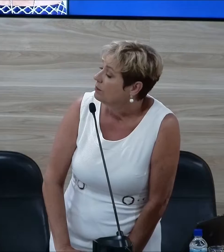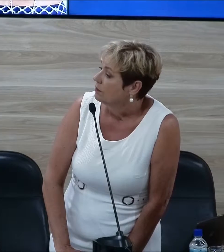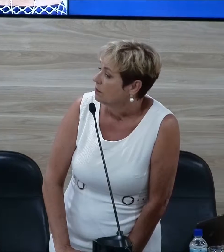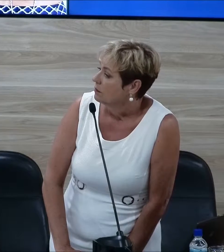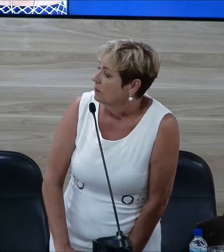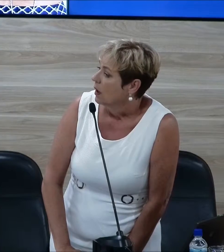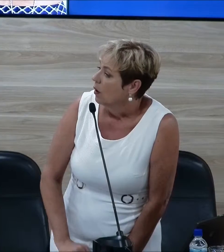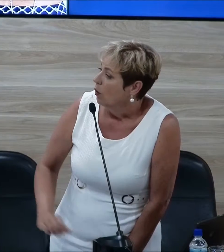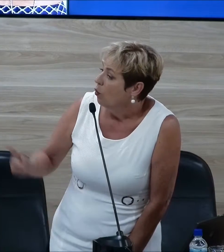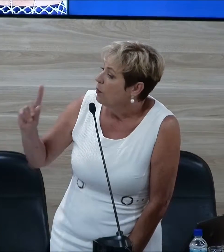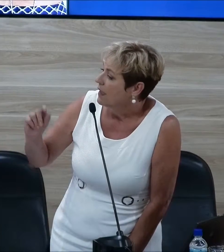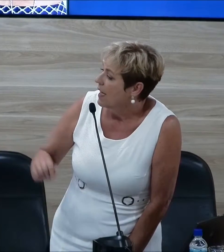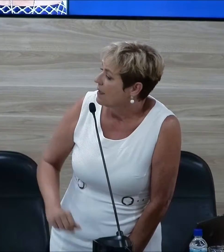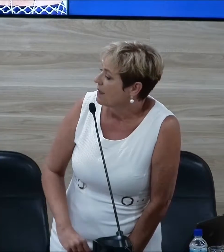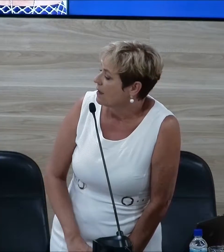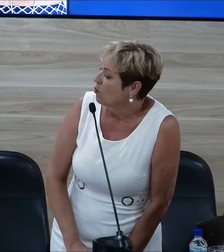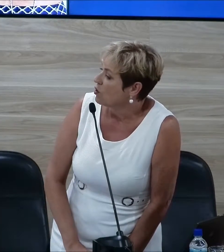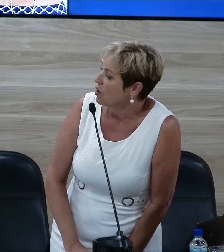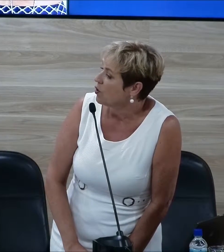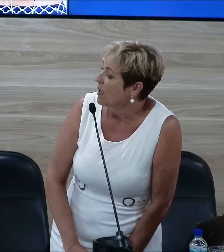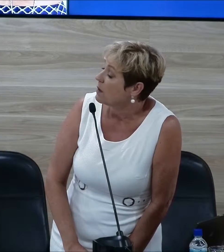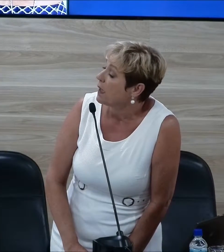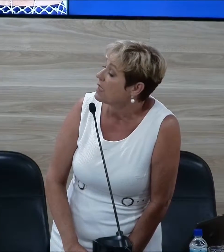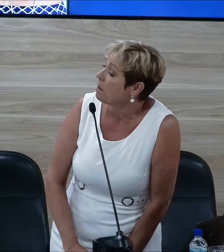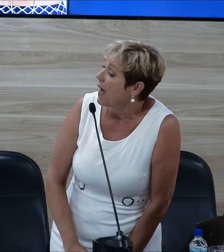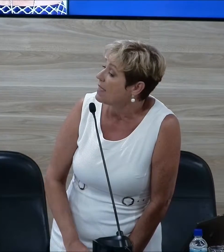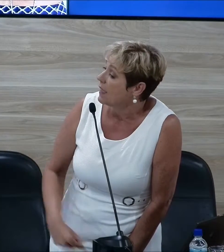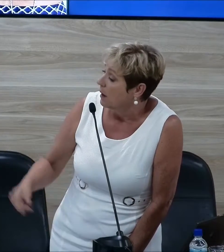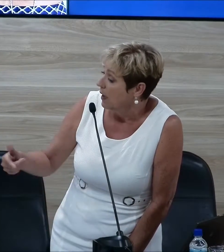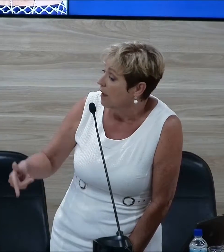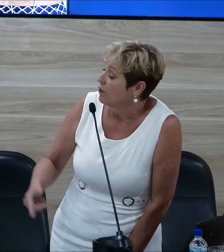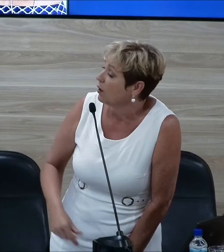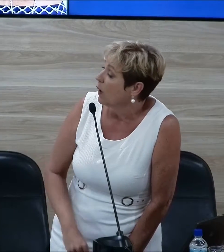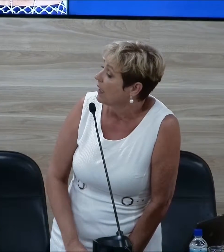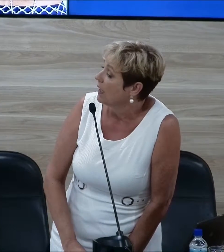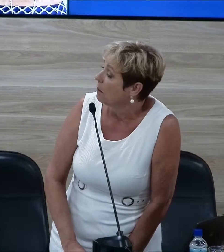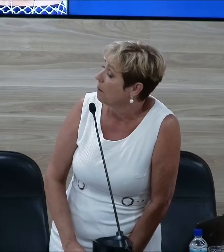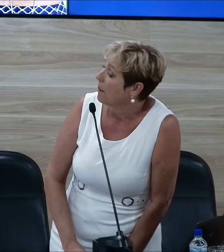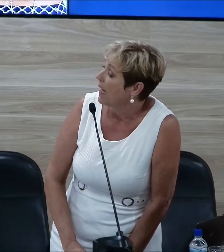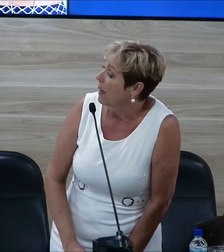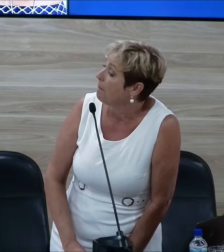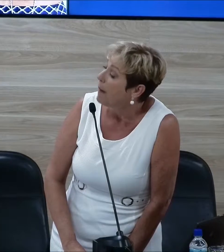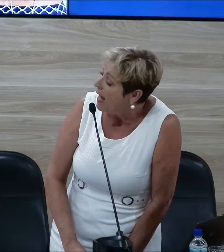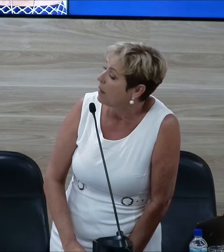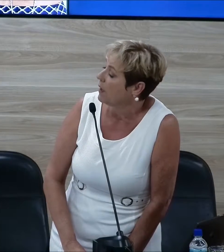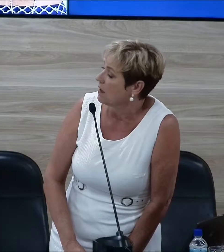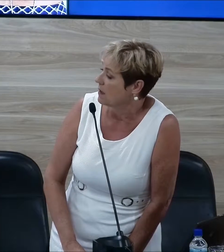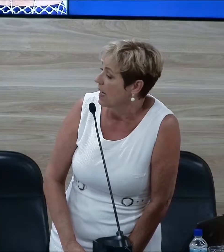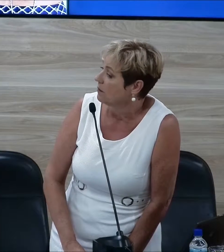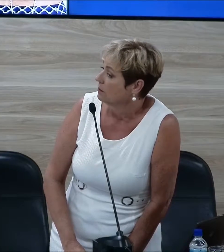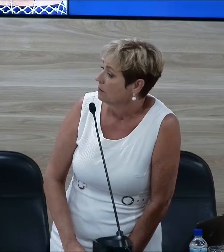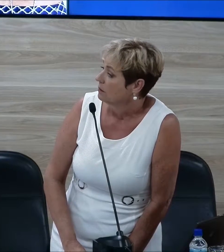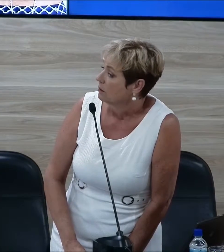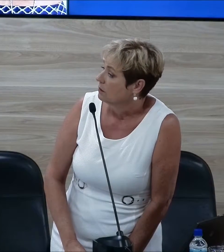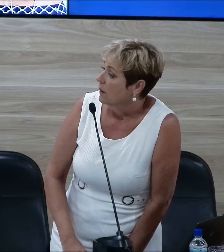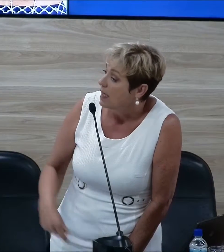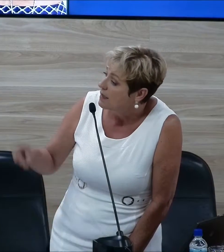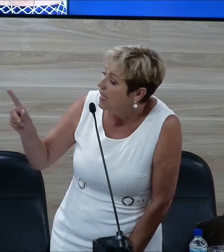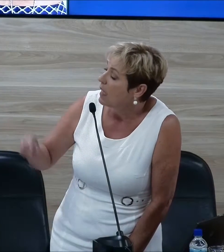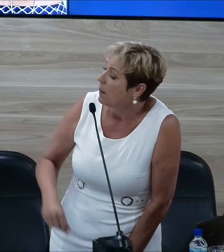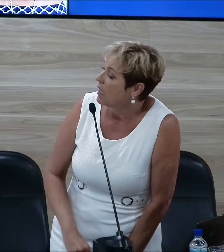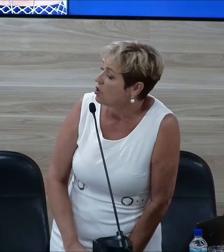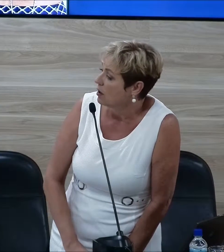Então, uma das condições principais e que me levanto aqui para parabenizar